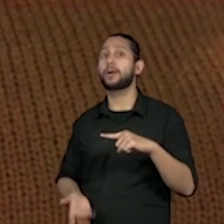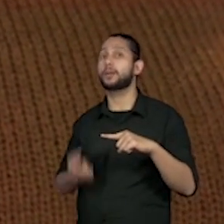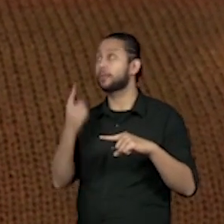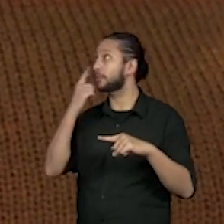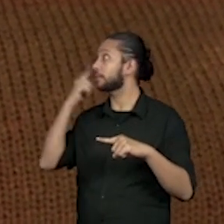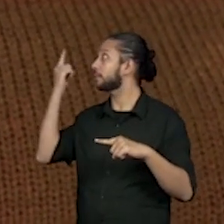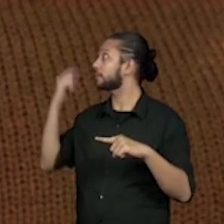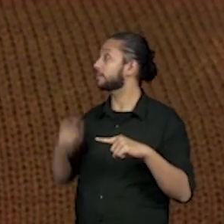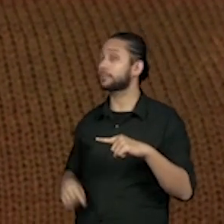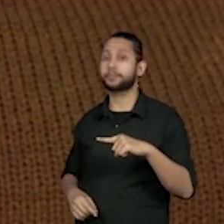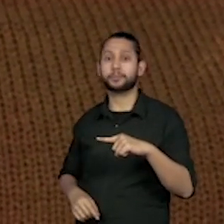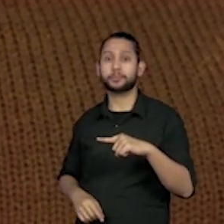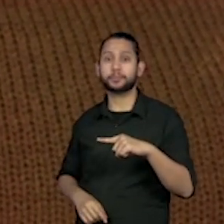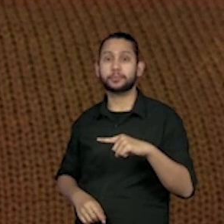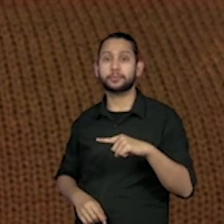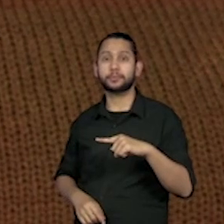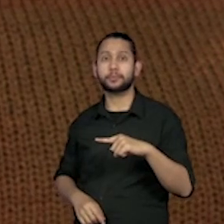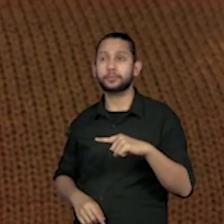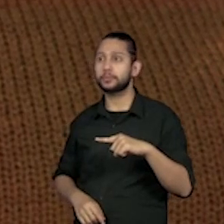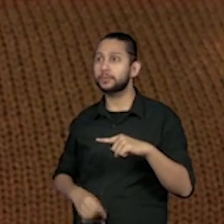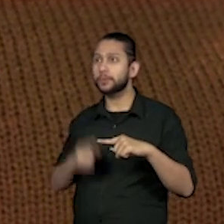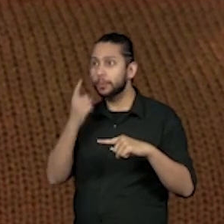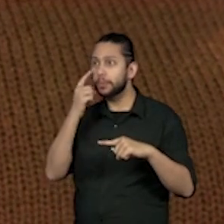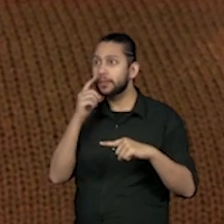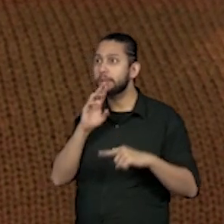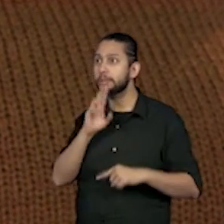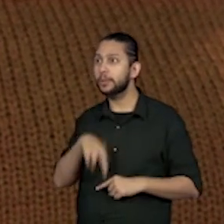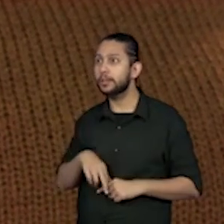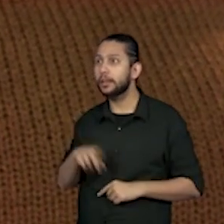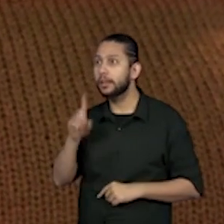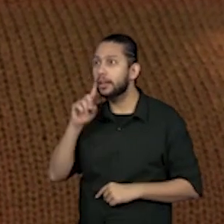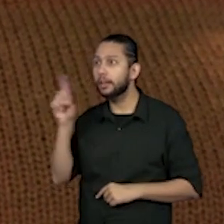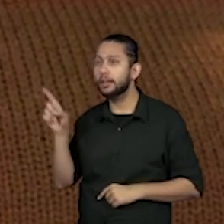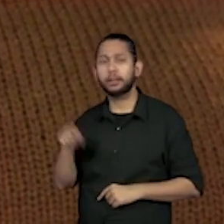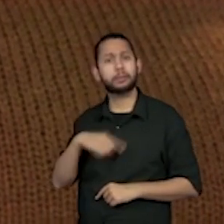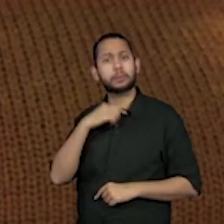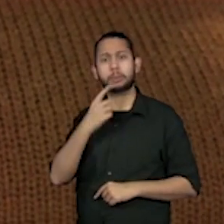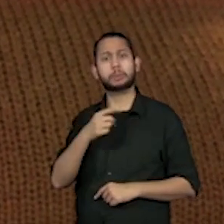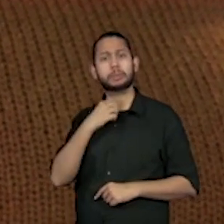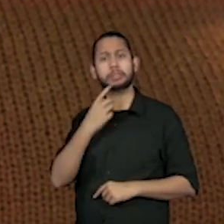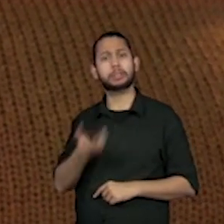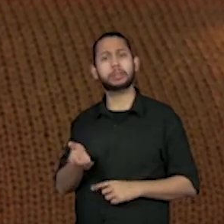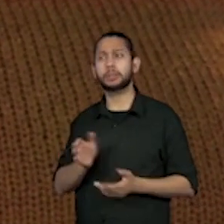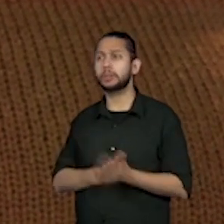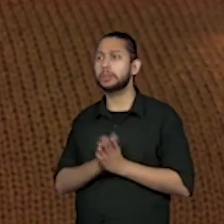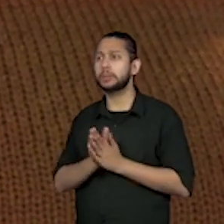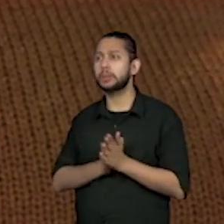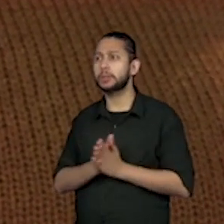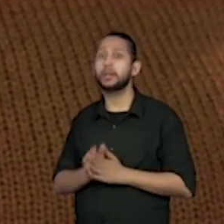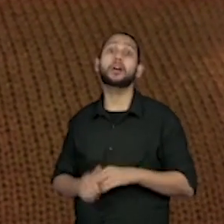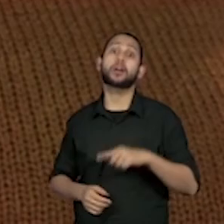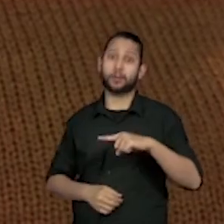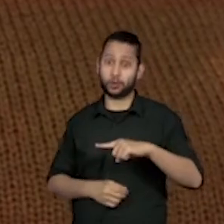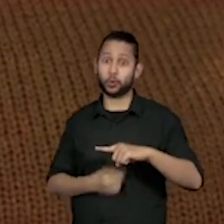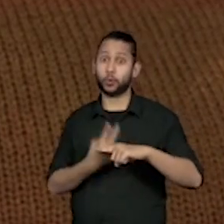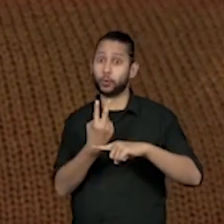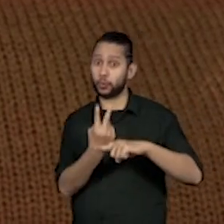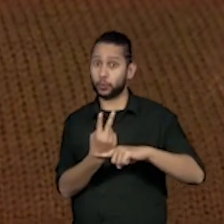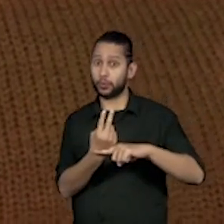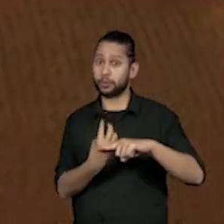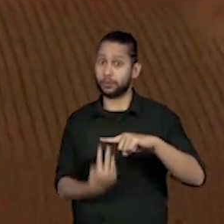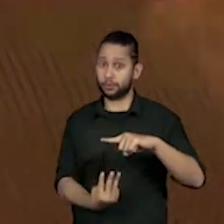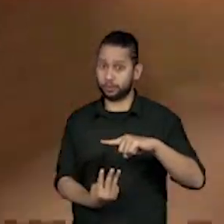Vamos lá? Ninguém. Olha, 2/3,